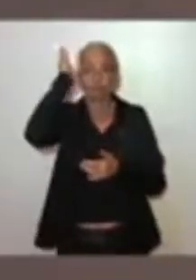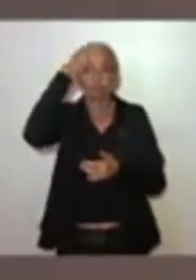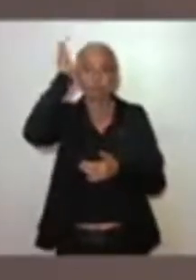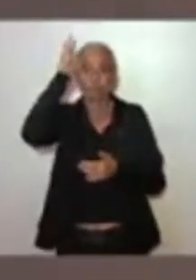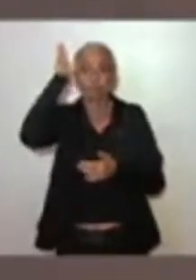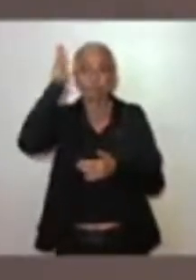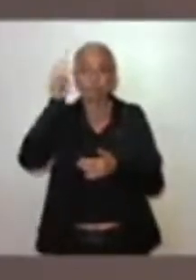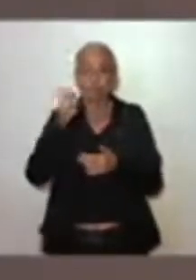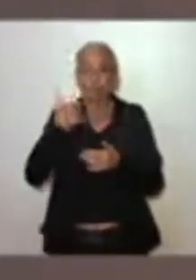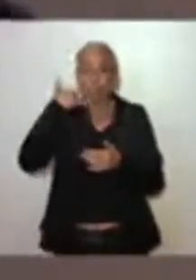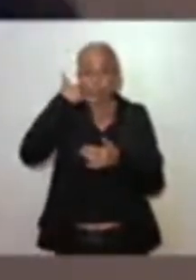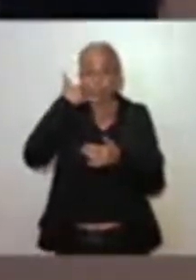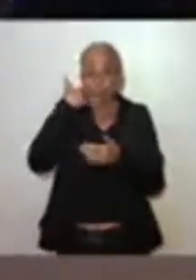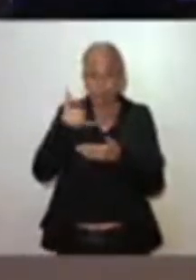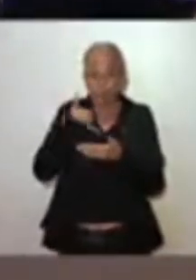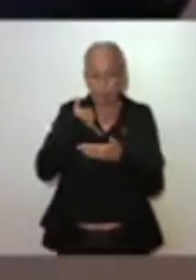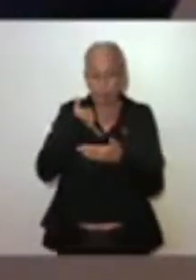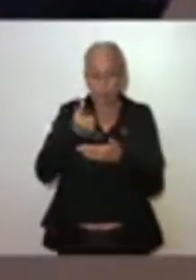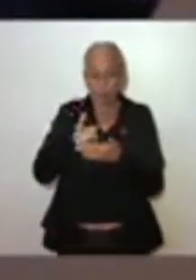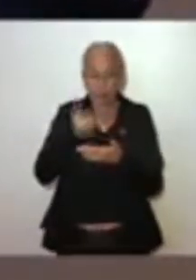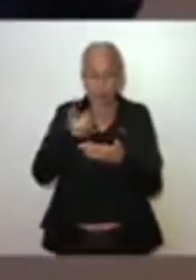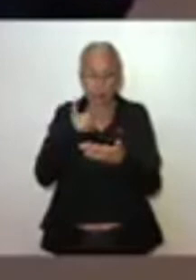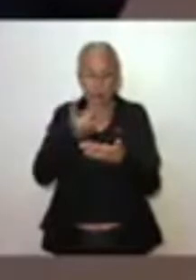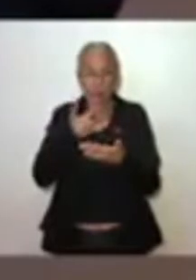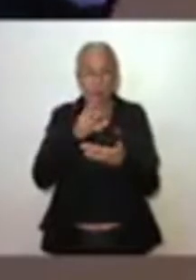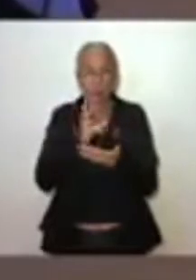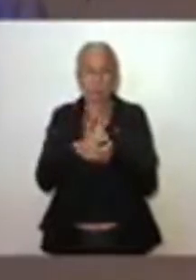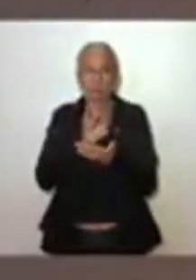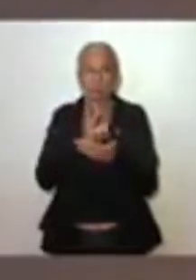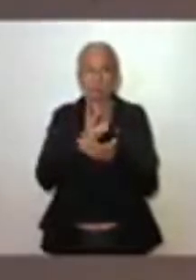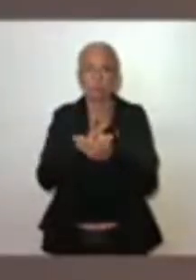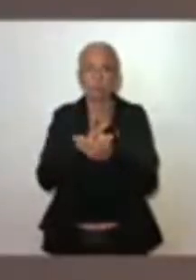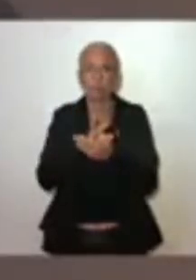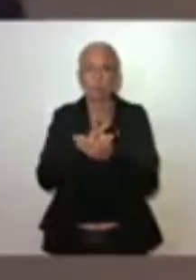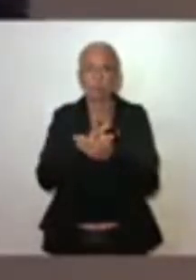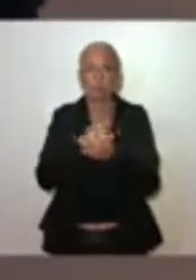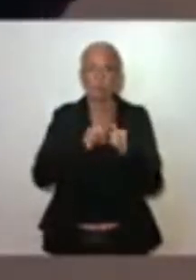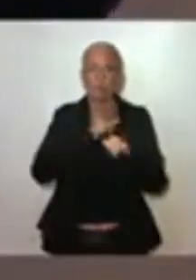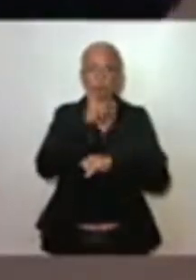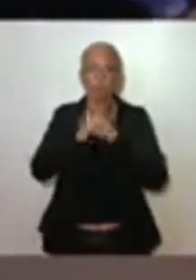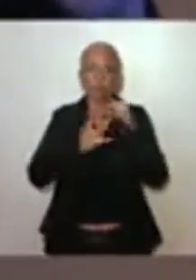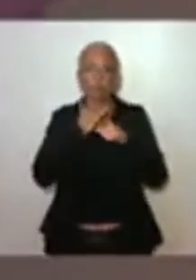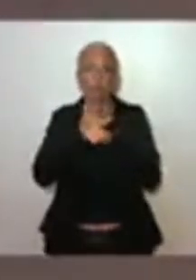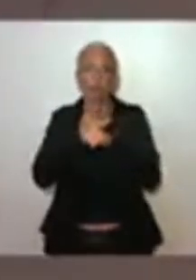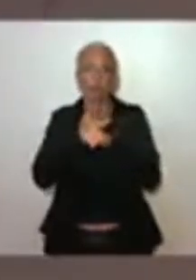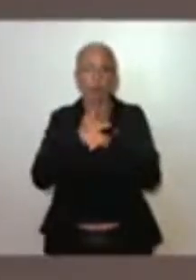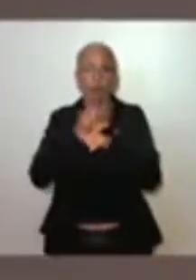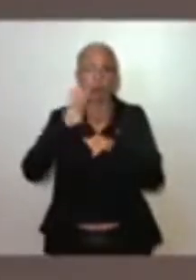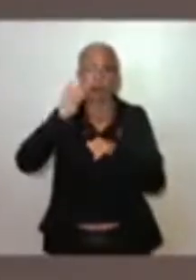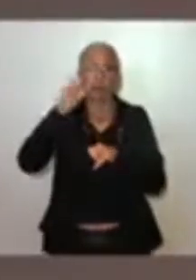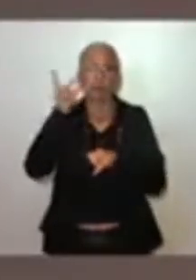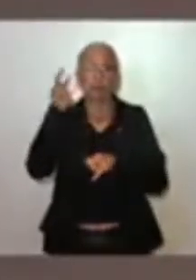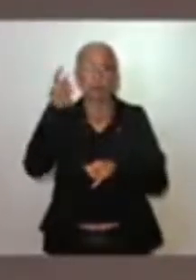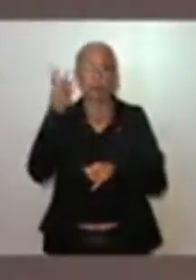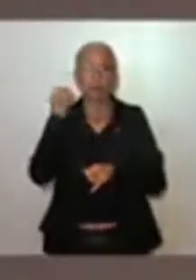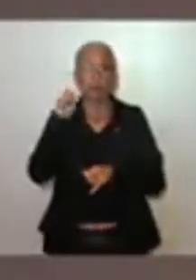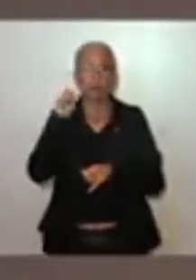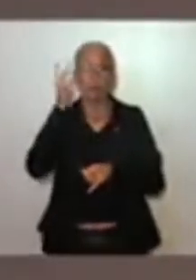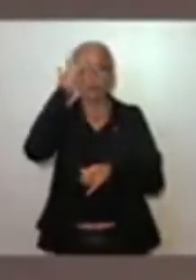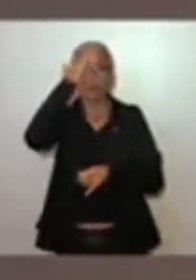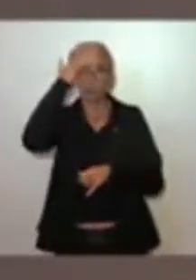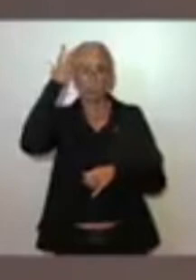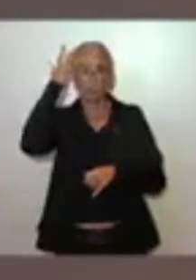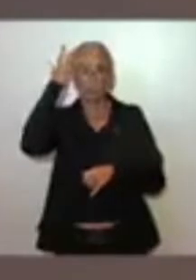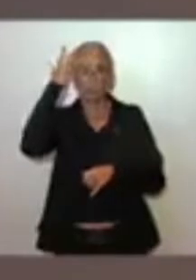mais largá-lo e esse mundo conectado pela internet com bilhões de pessoas